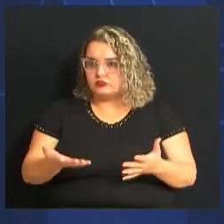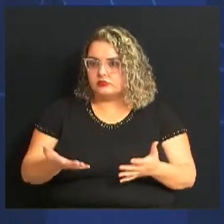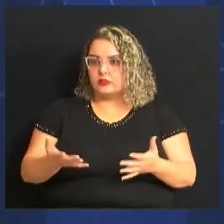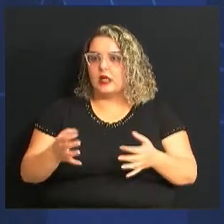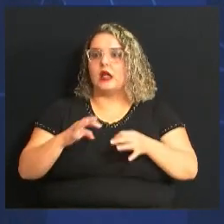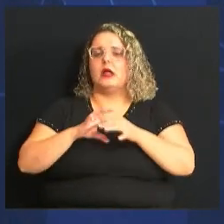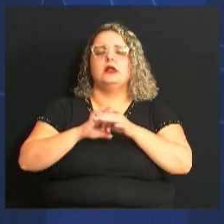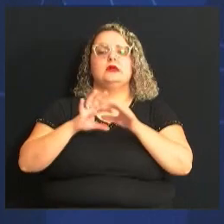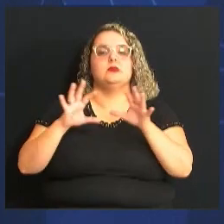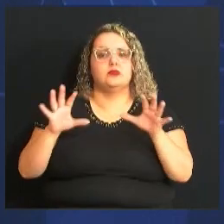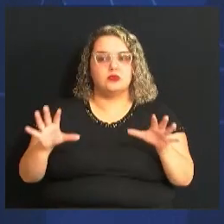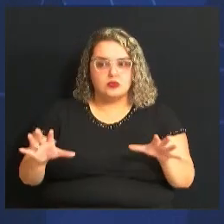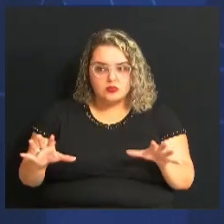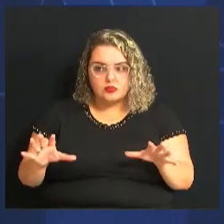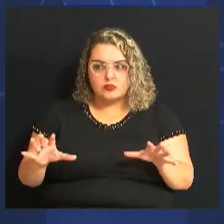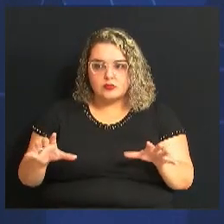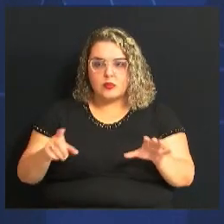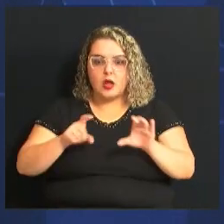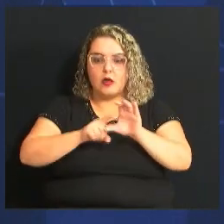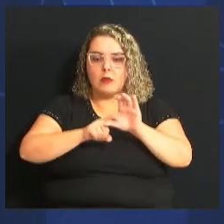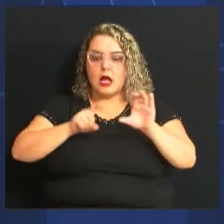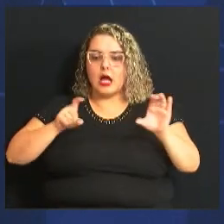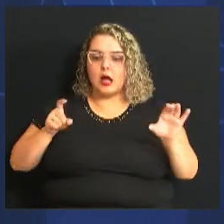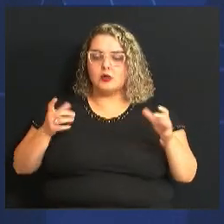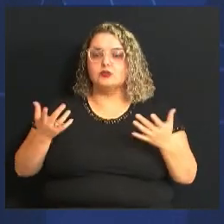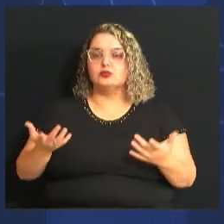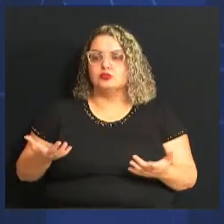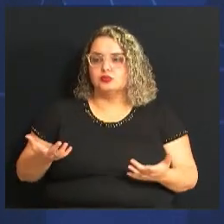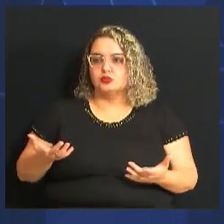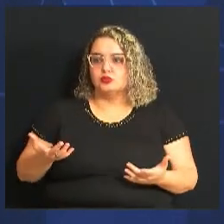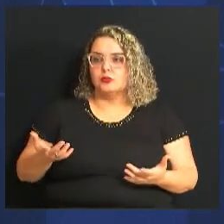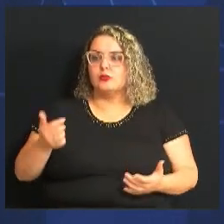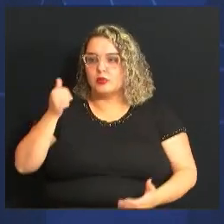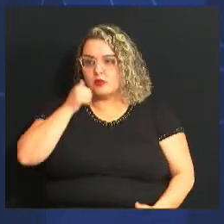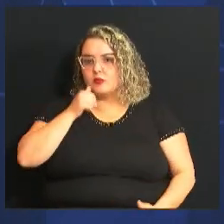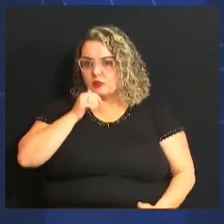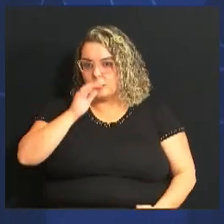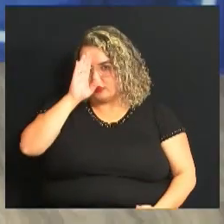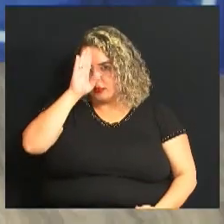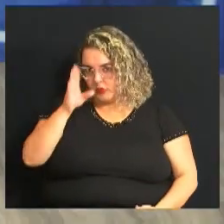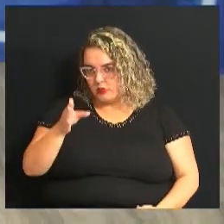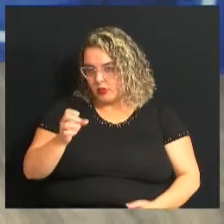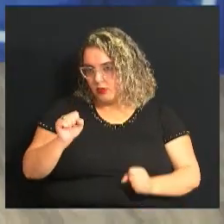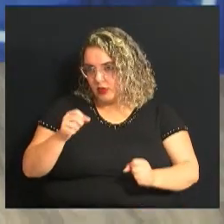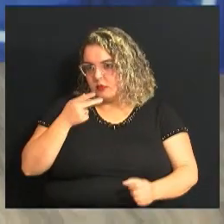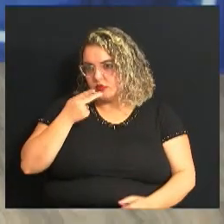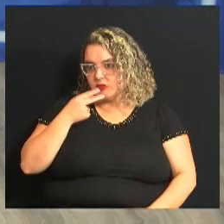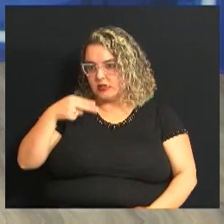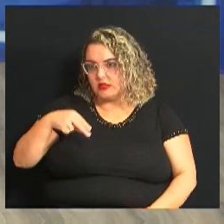uma autonomia maior, então, principalmente para a mulher, a gente pode dizer assim, Nicole?